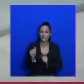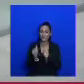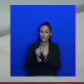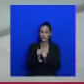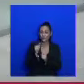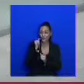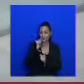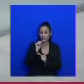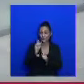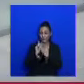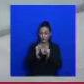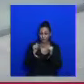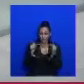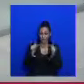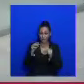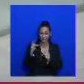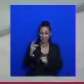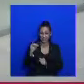gentileza.